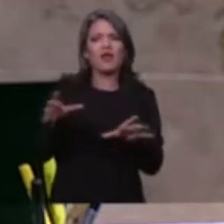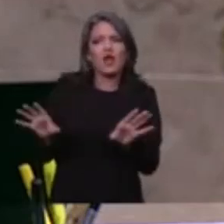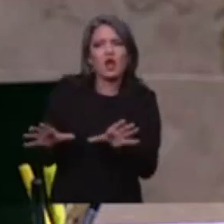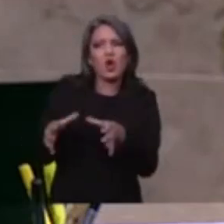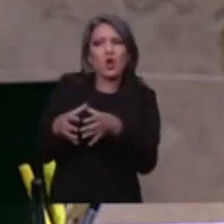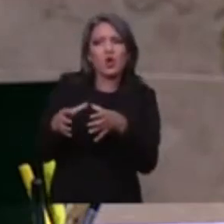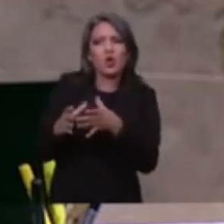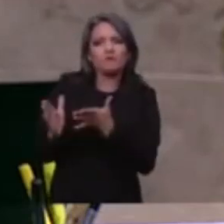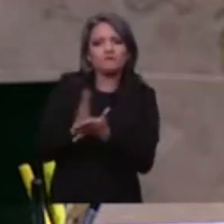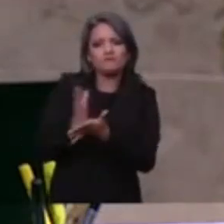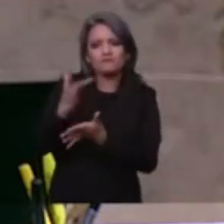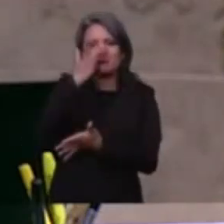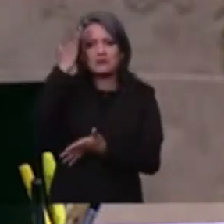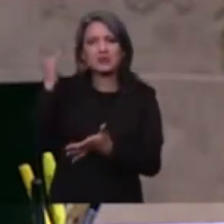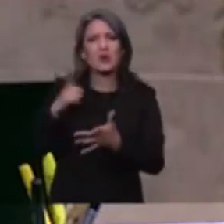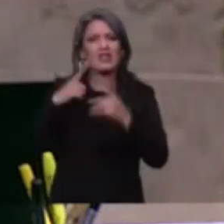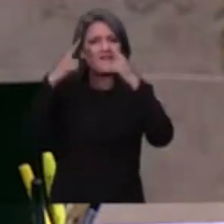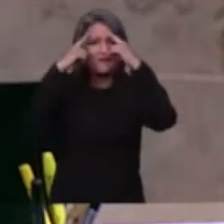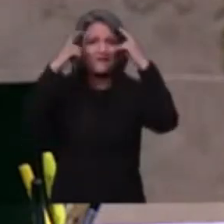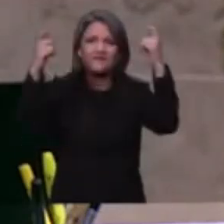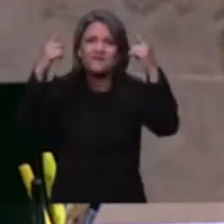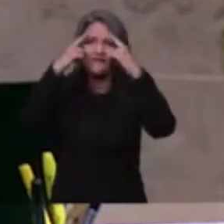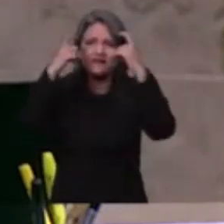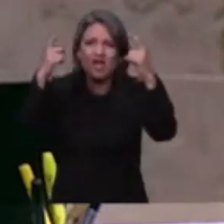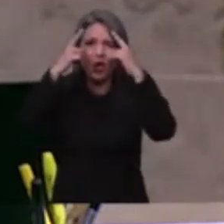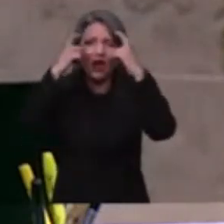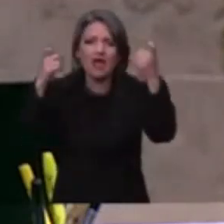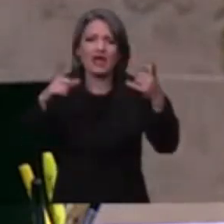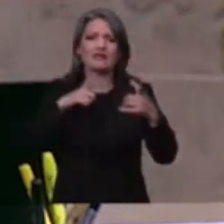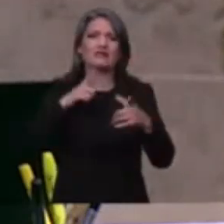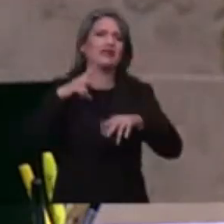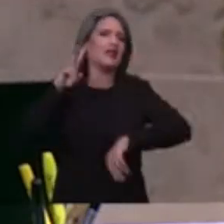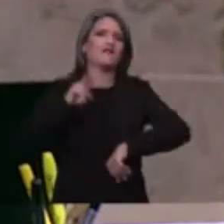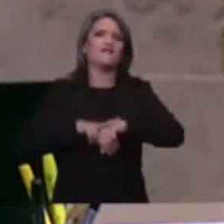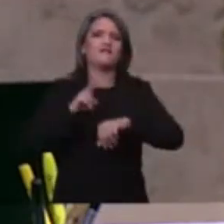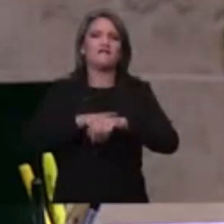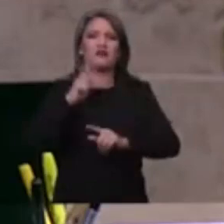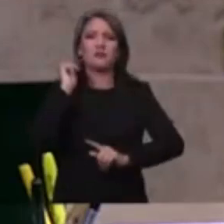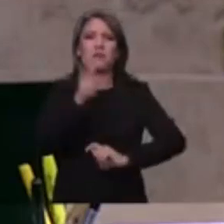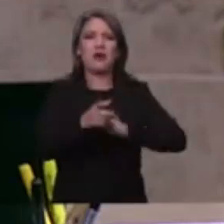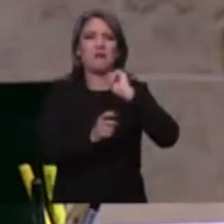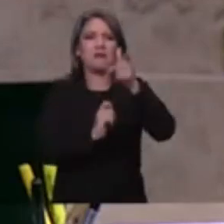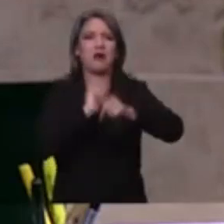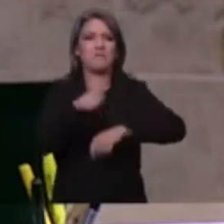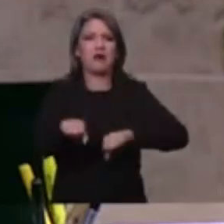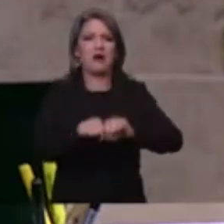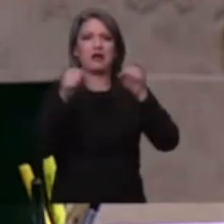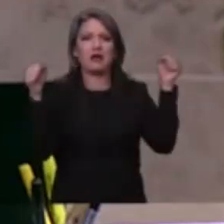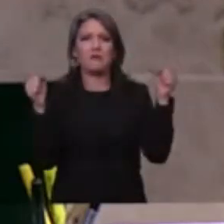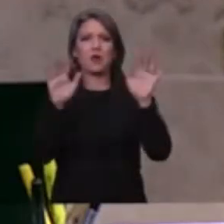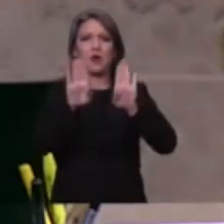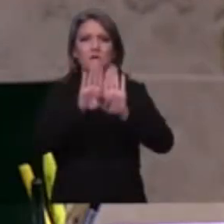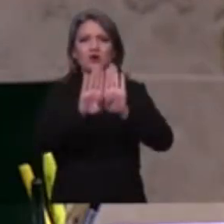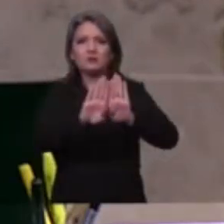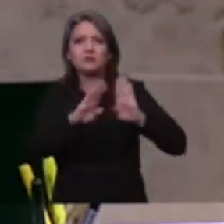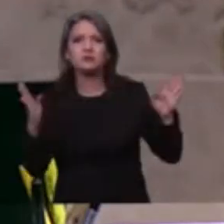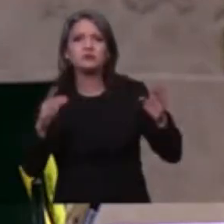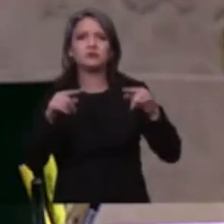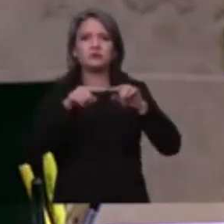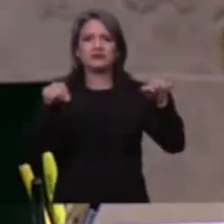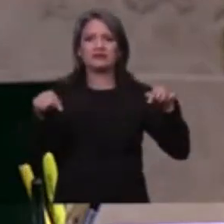Federal agia de maneira bastante violenta, danificando vidraças, portas e mobiliários das salas que eram